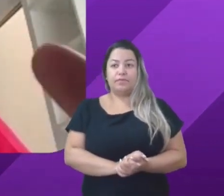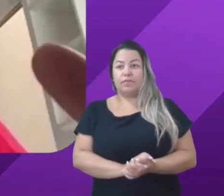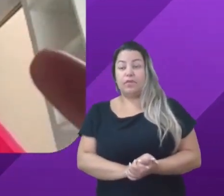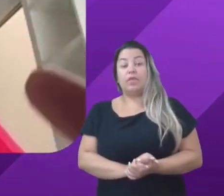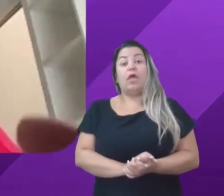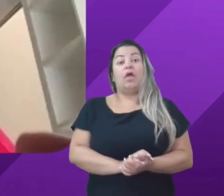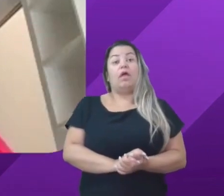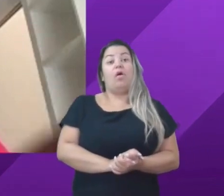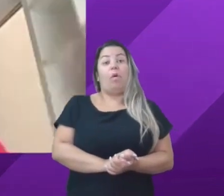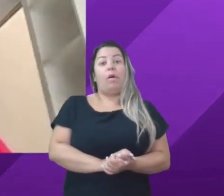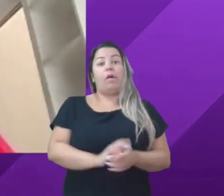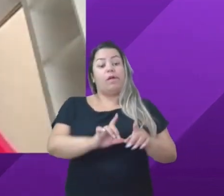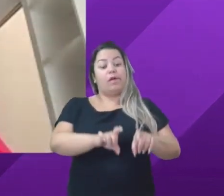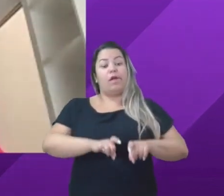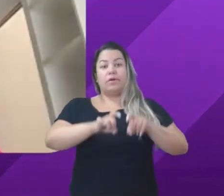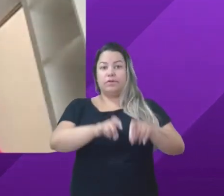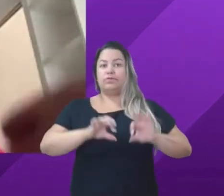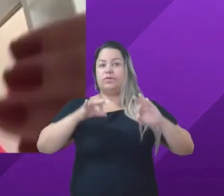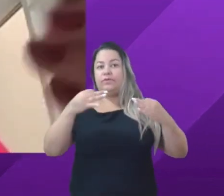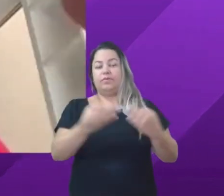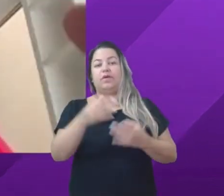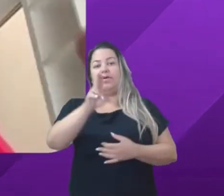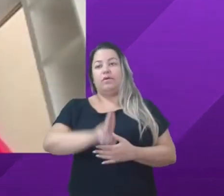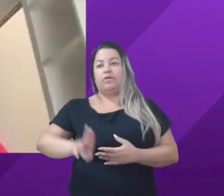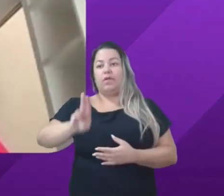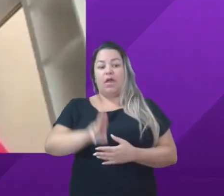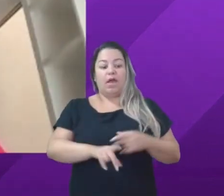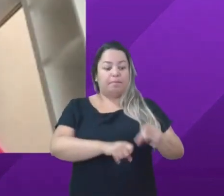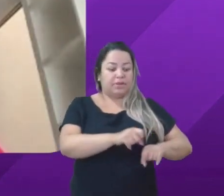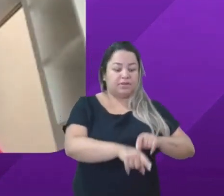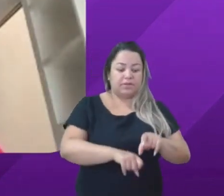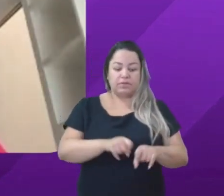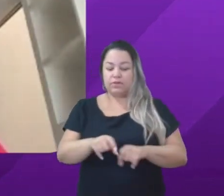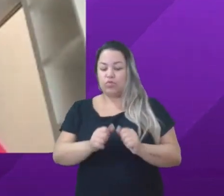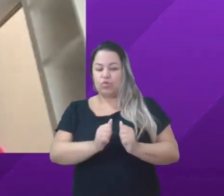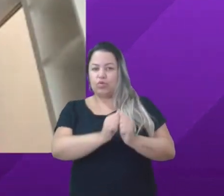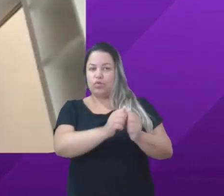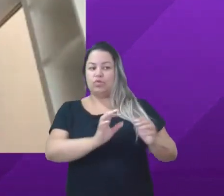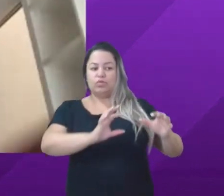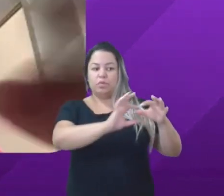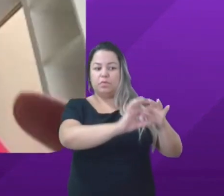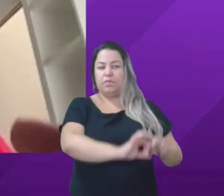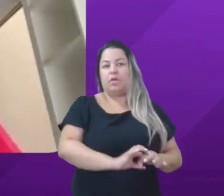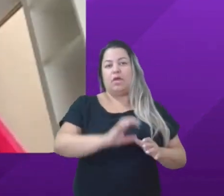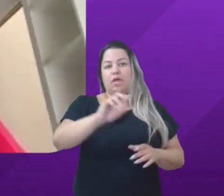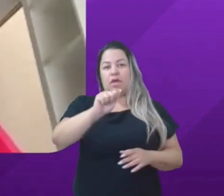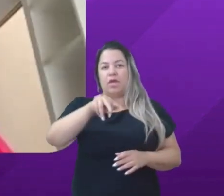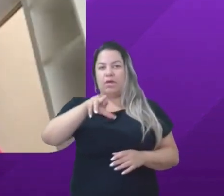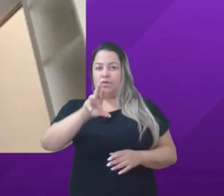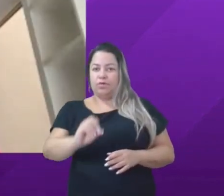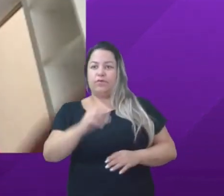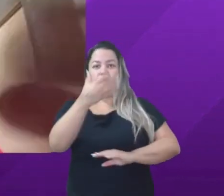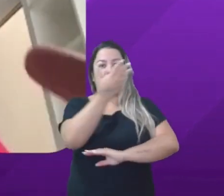agricultura familiar, eles utilizam muito a plantação, junto com a pecuária, agroflorestas,